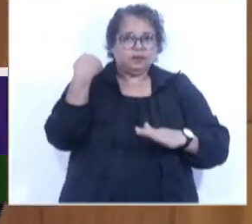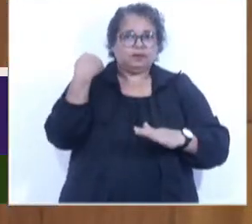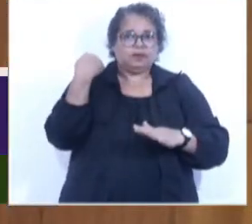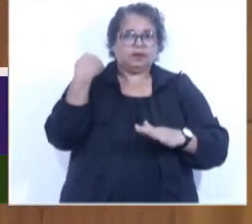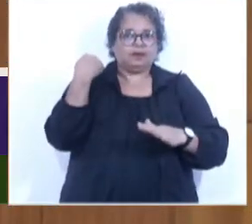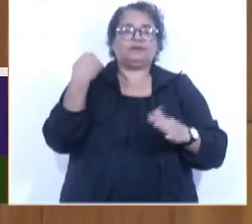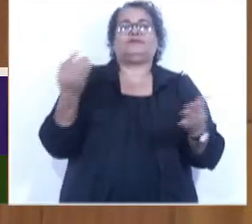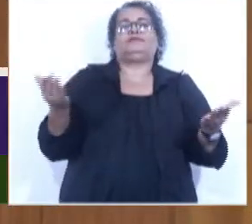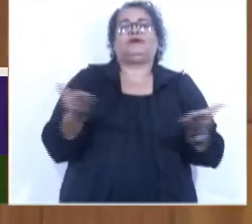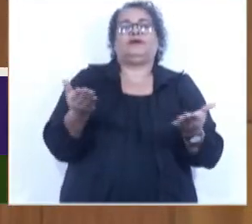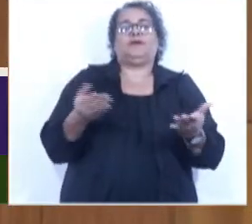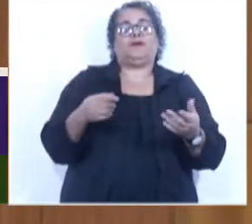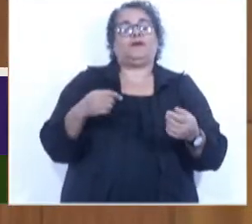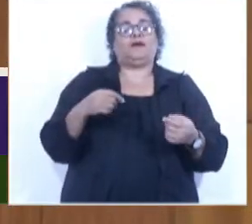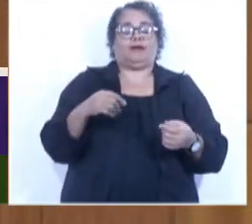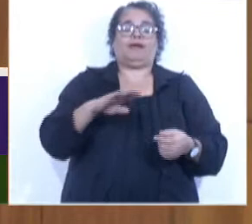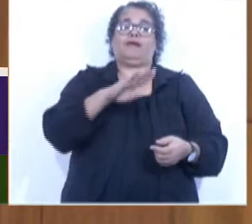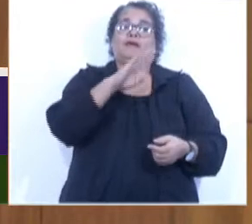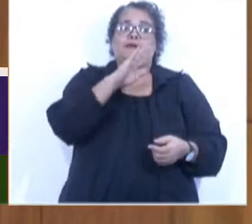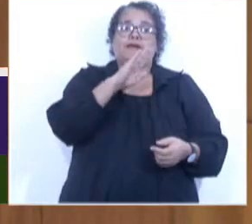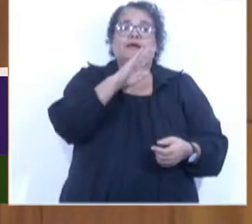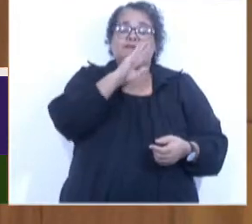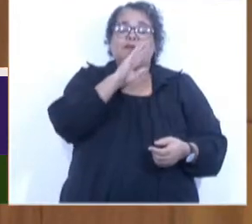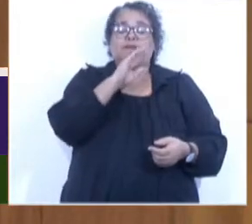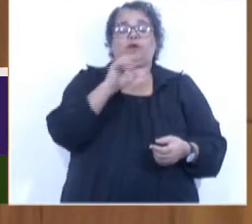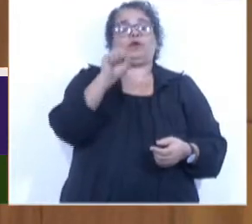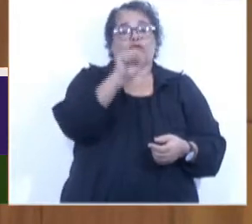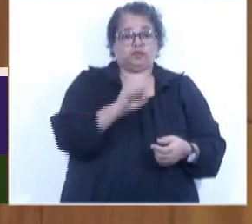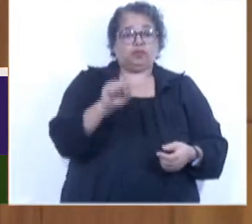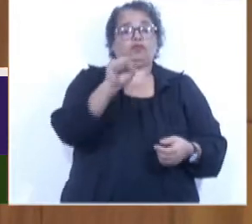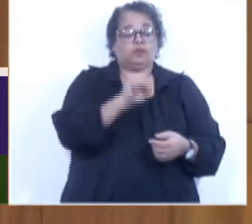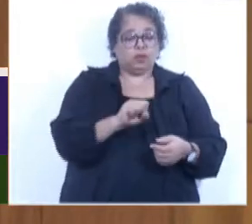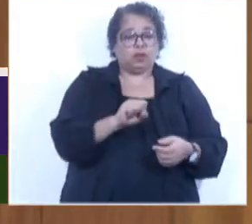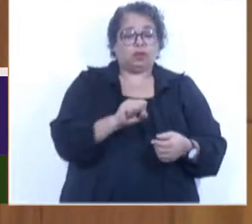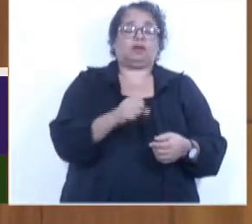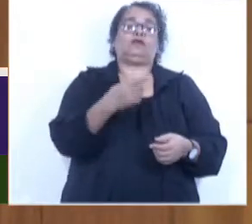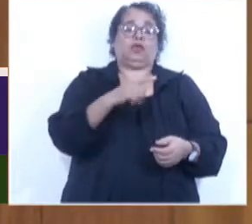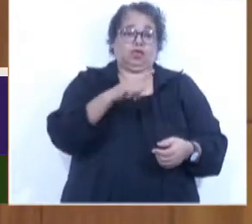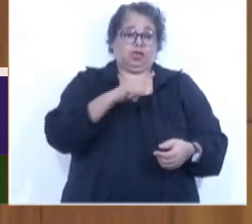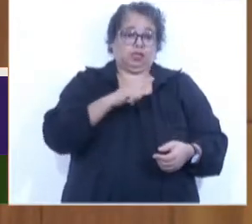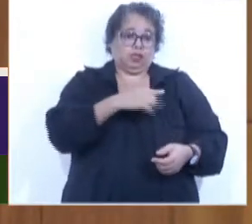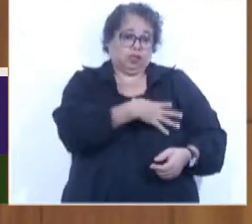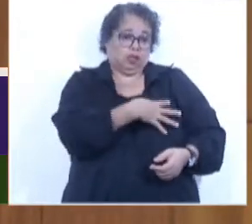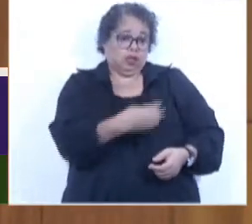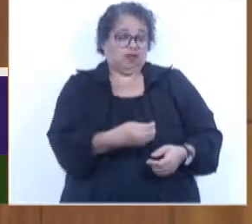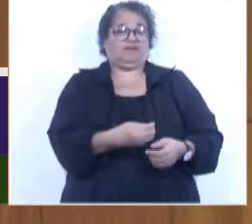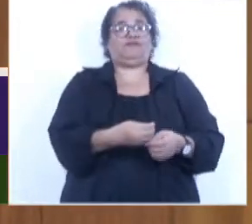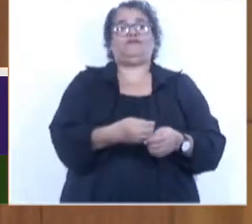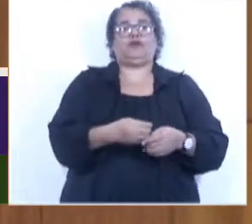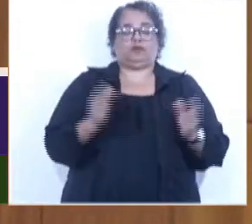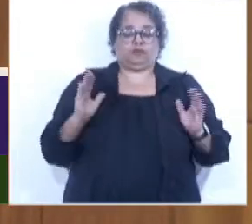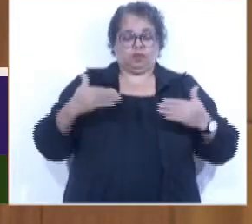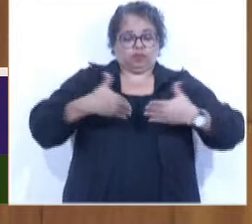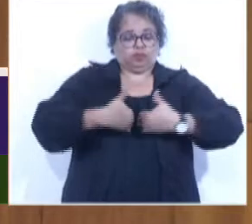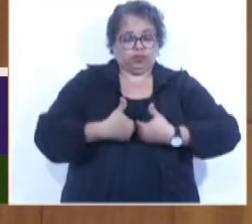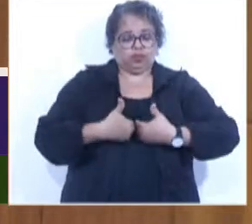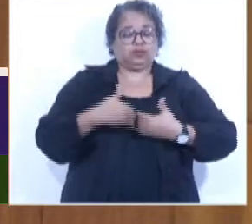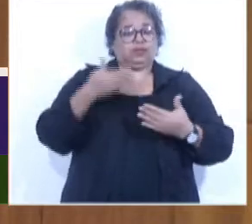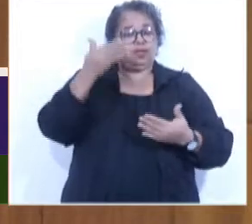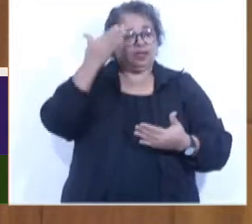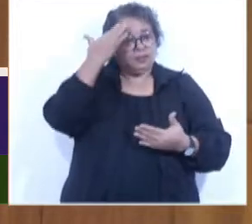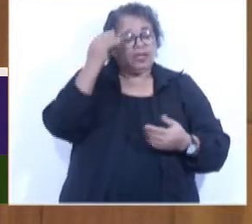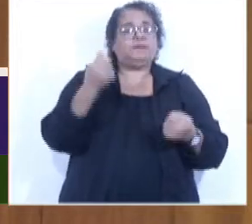Principalmente as mães atípicas aí familiares de pessoas do espectro autista sabem o drama que tá a falta de terapeuta ocupacional